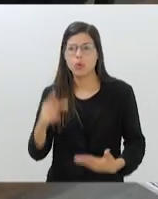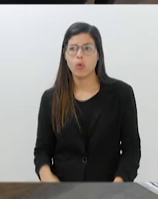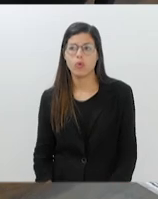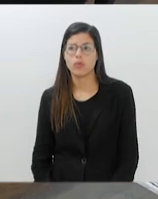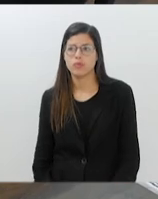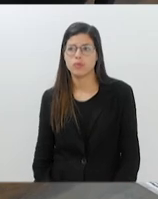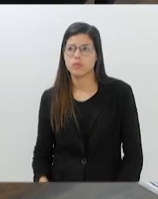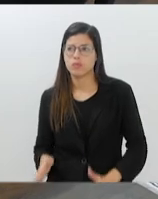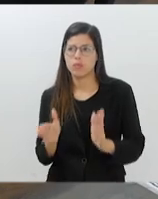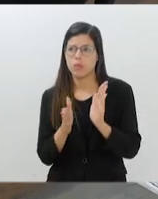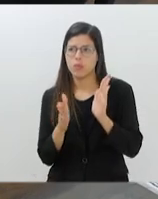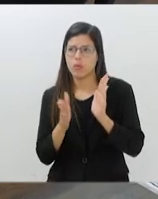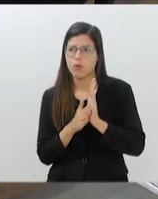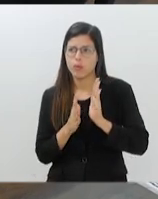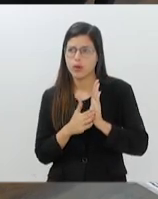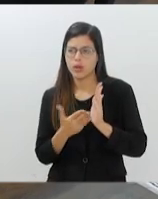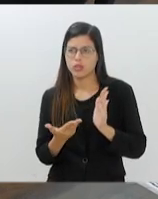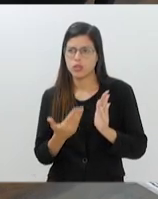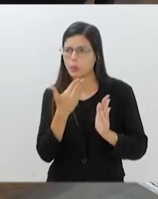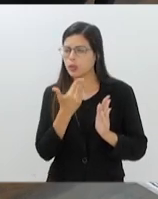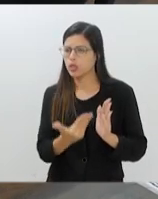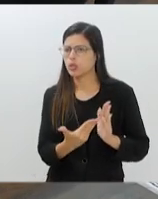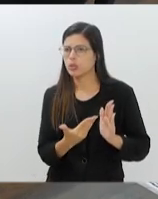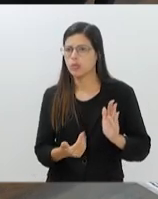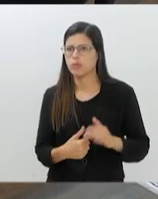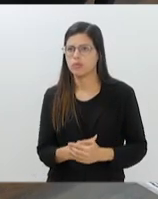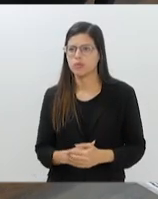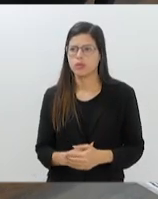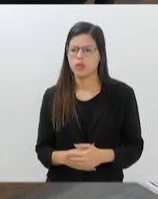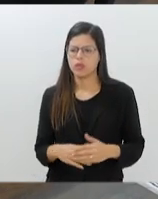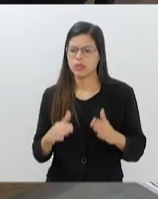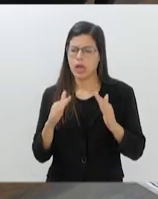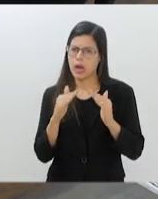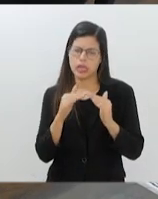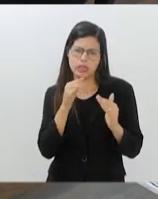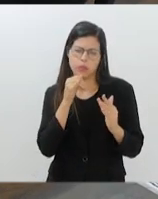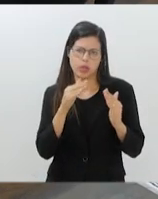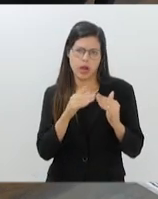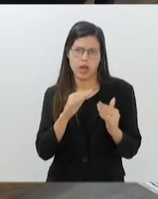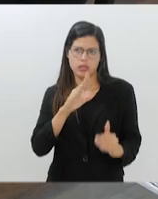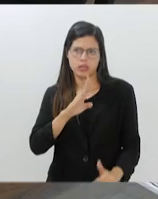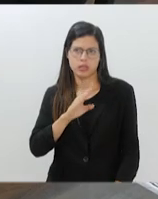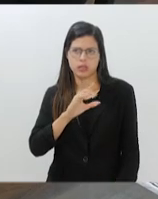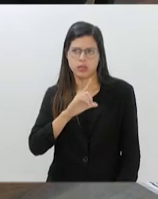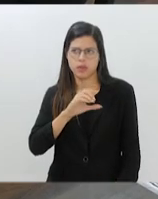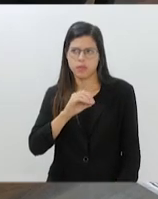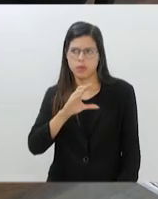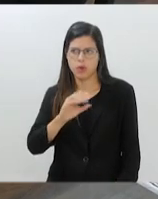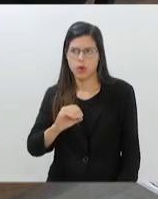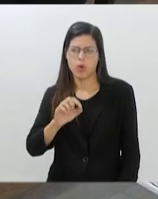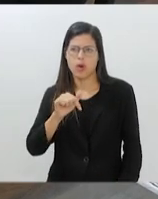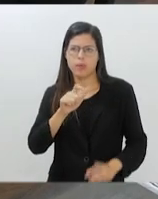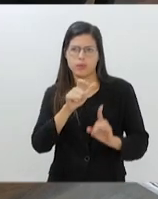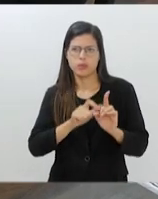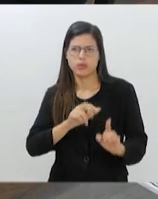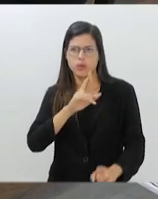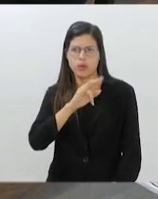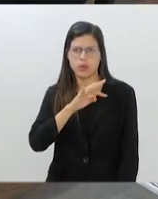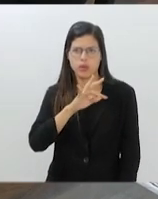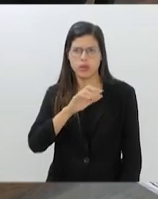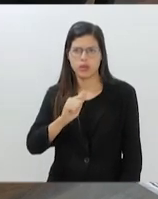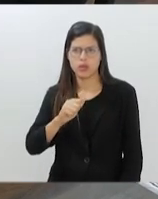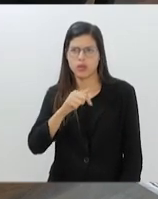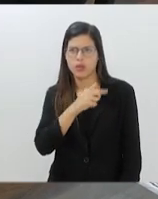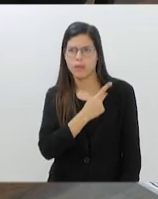proponente quem é o proponente proponente o proponente da casa bloco tem a pessoa que é a rita Fernandes que é presidente da